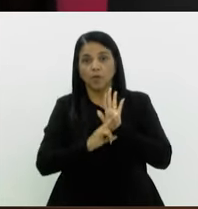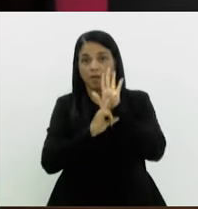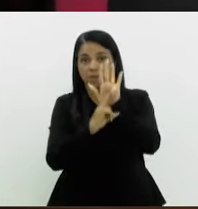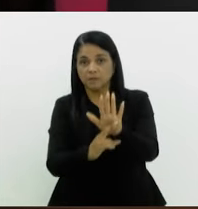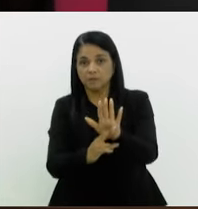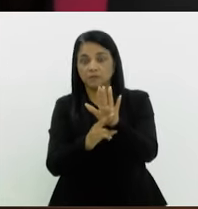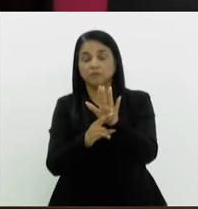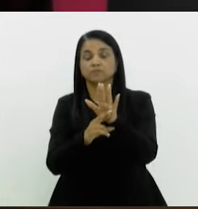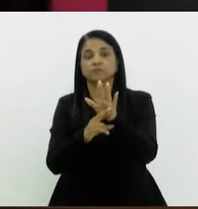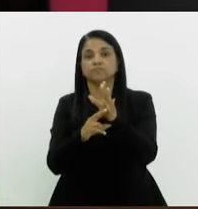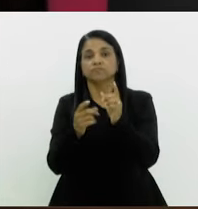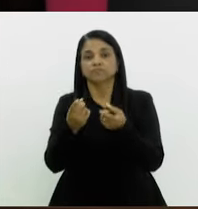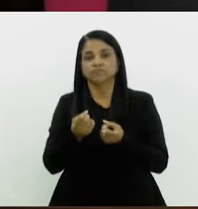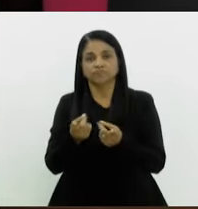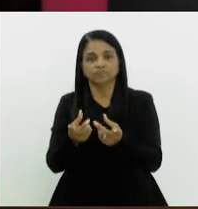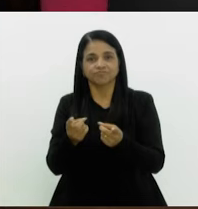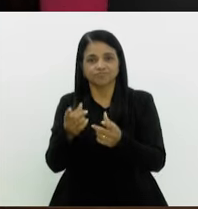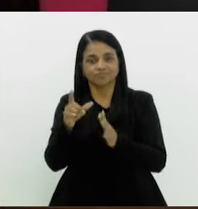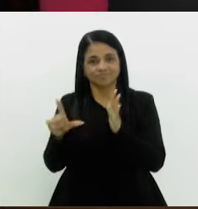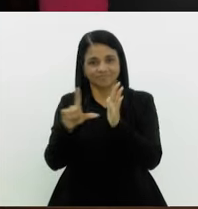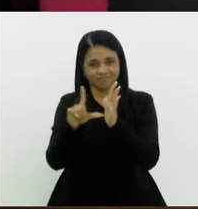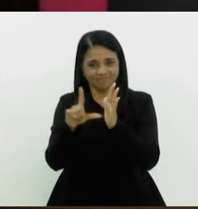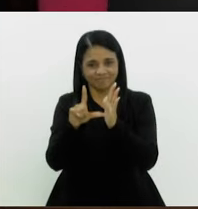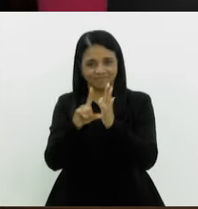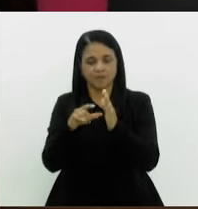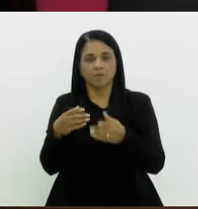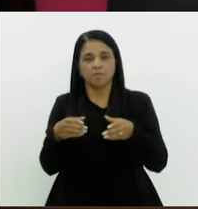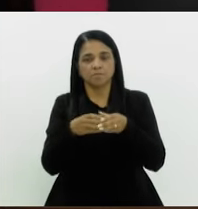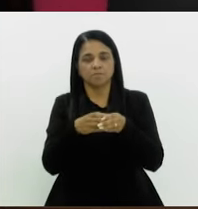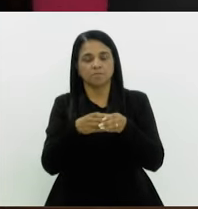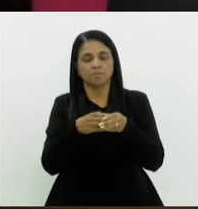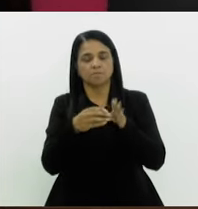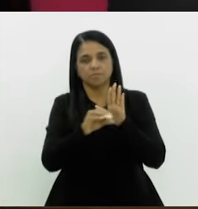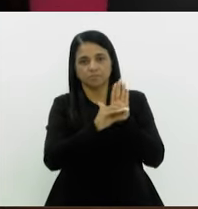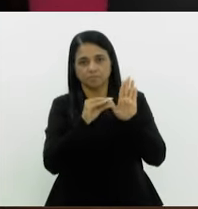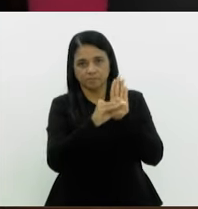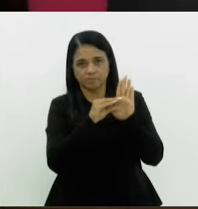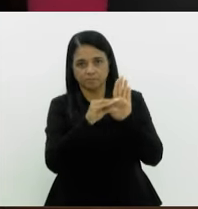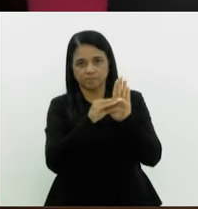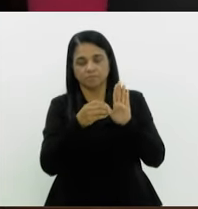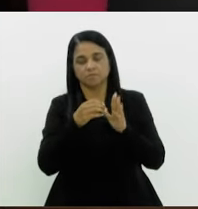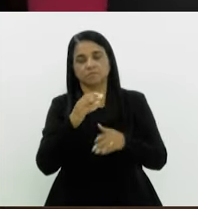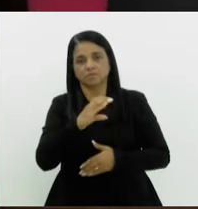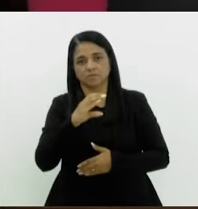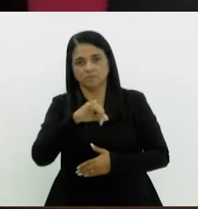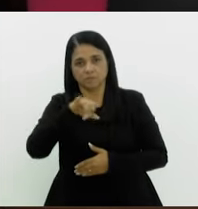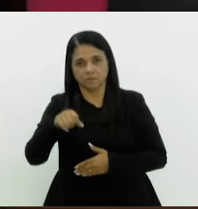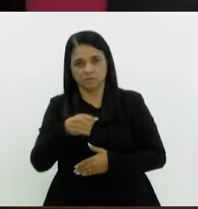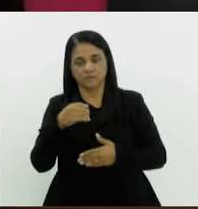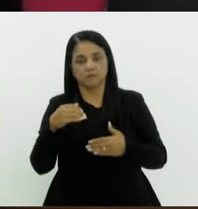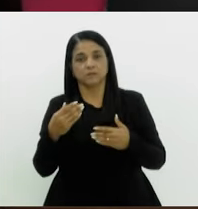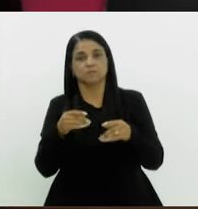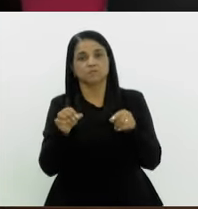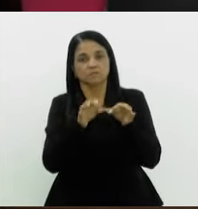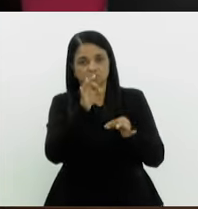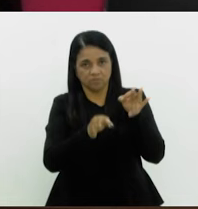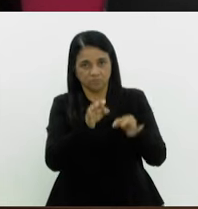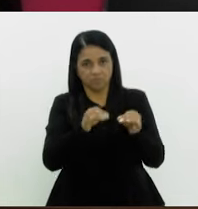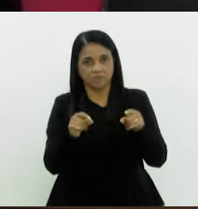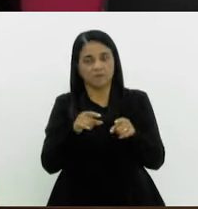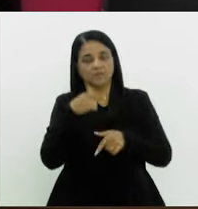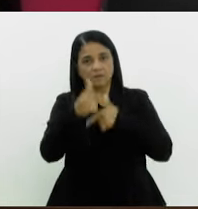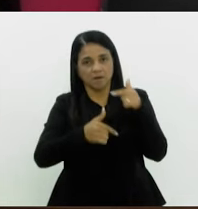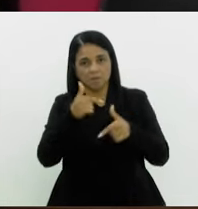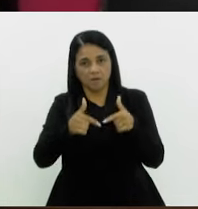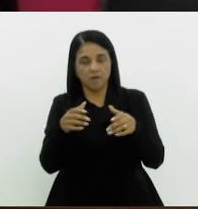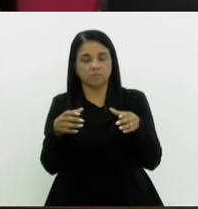representante comercial. Pareceres das comissões Constituição e Justiça pela juridicidade, de Trabalho, Legislação